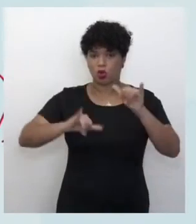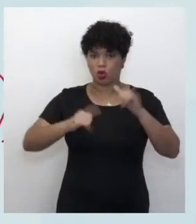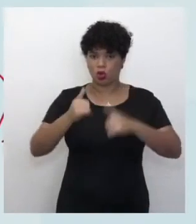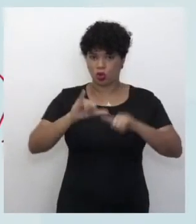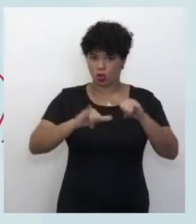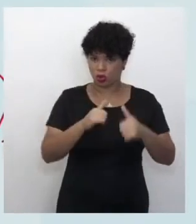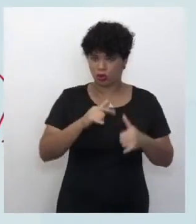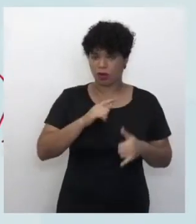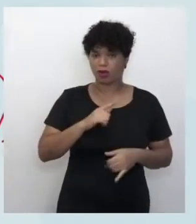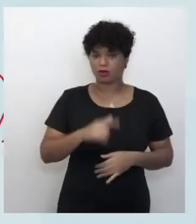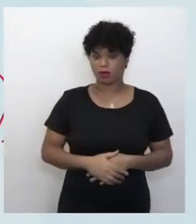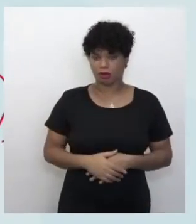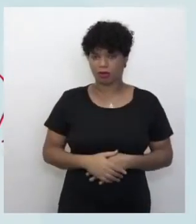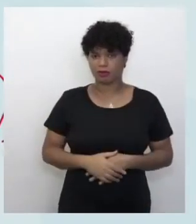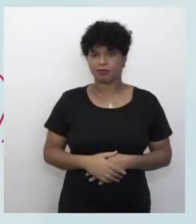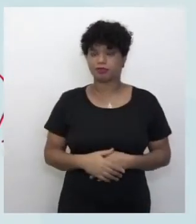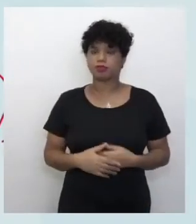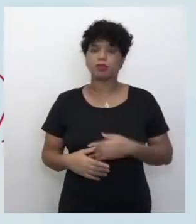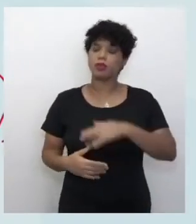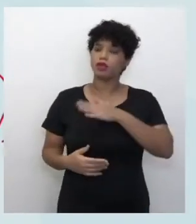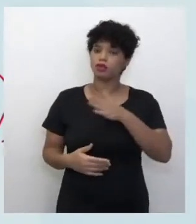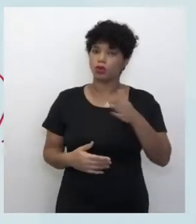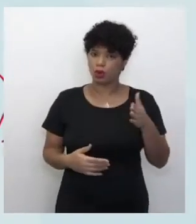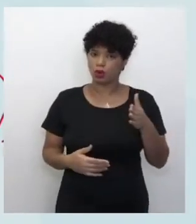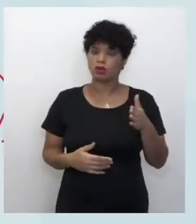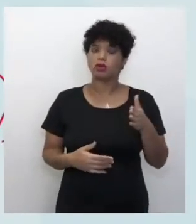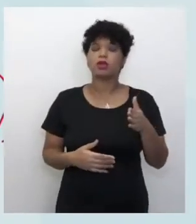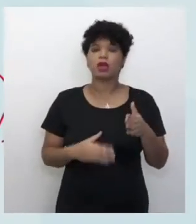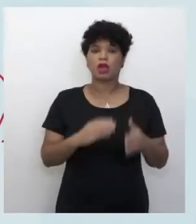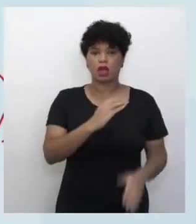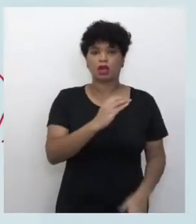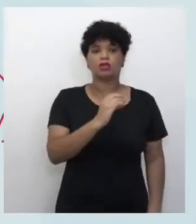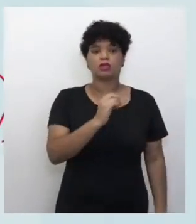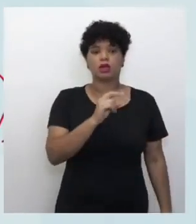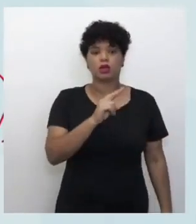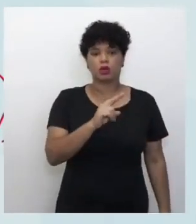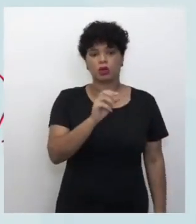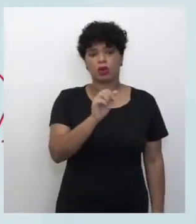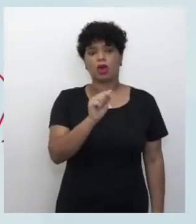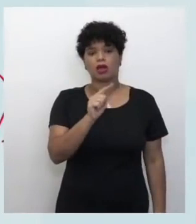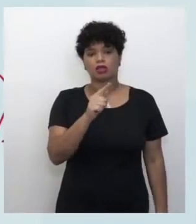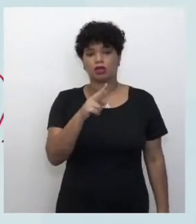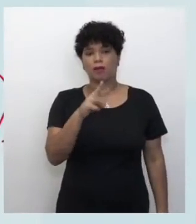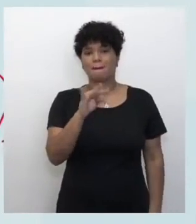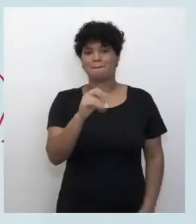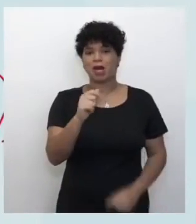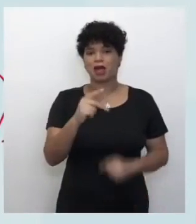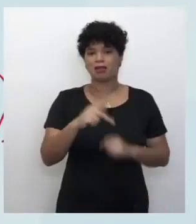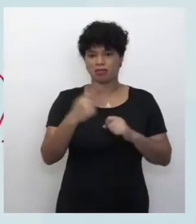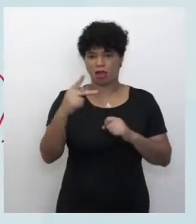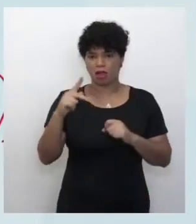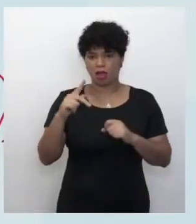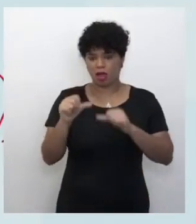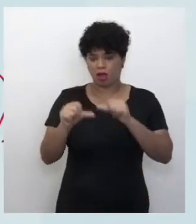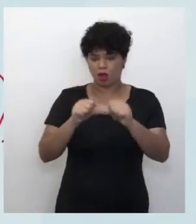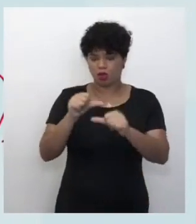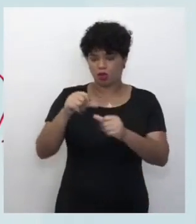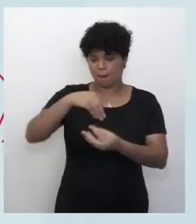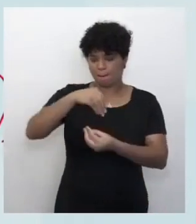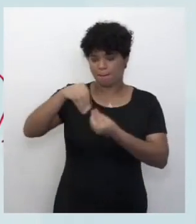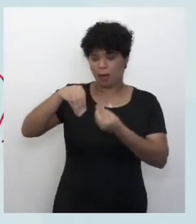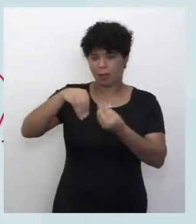lado, né, o cobre mais o nitrato de prata, eles se unem, sofre uma reação química,